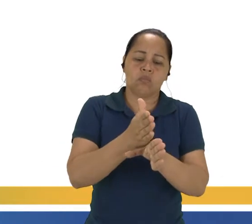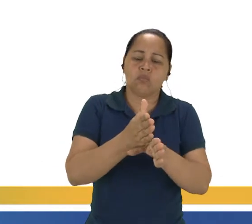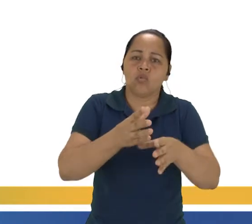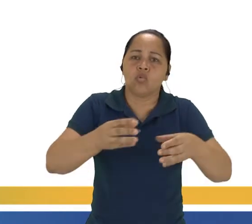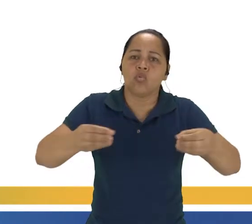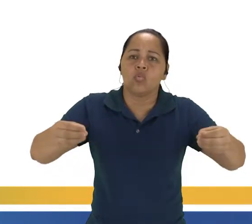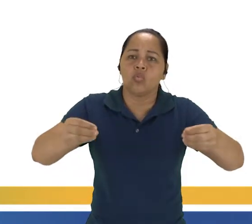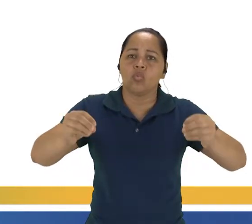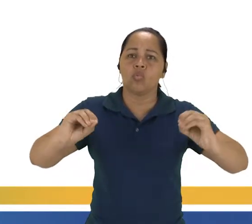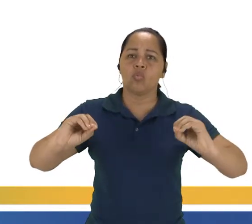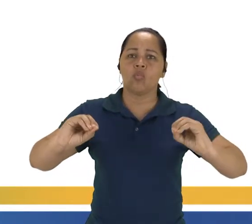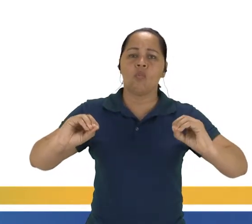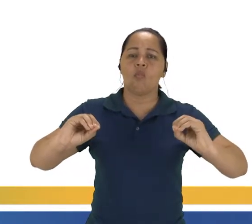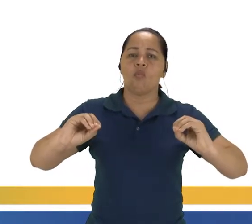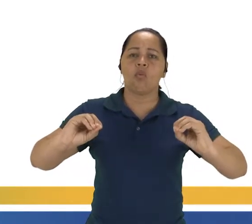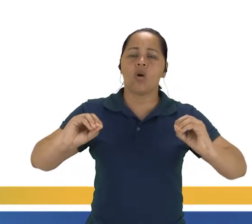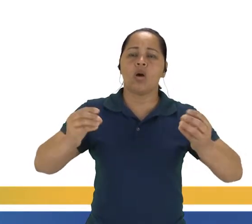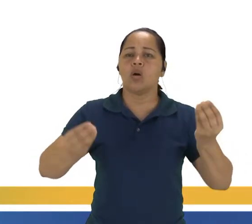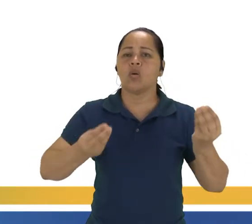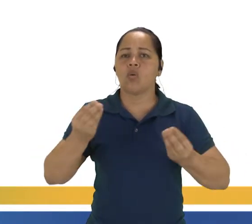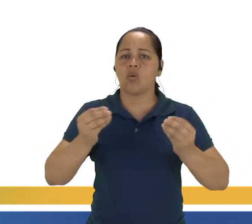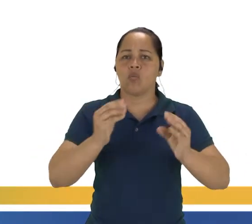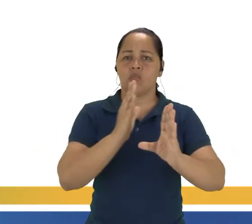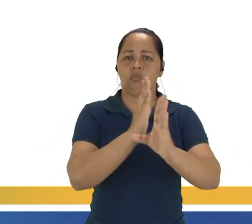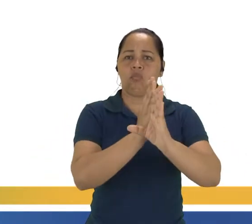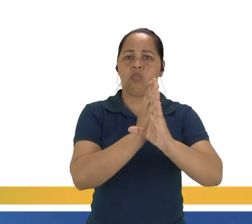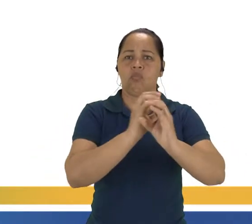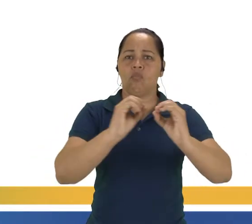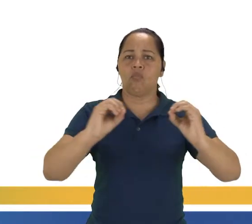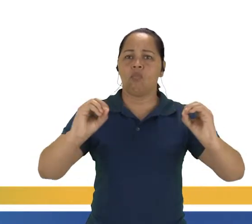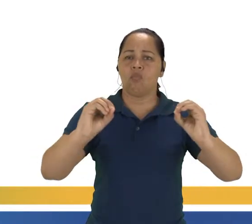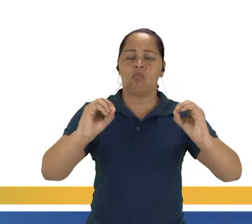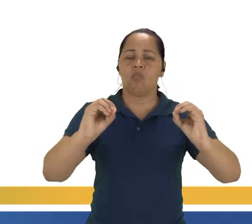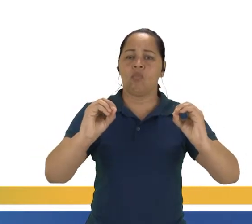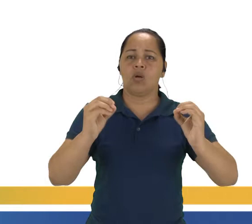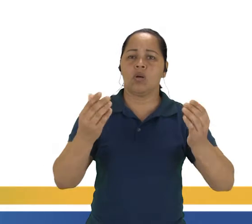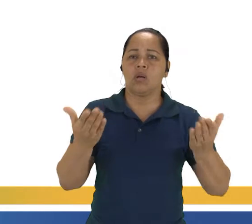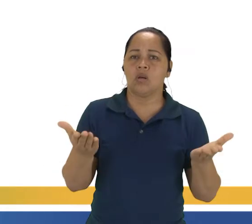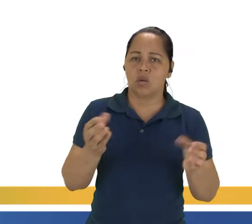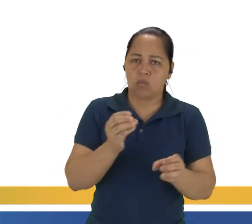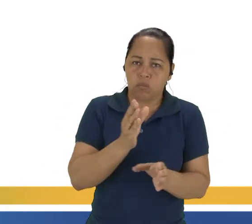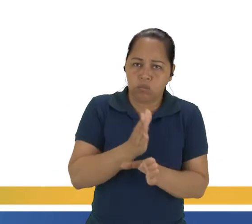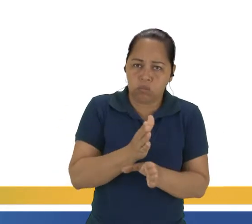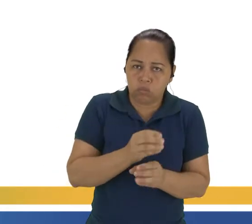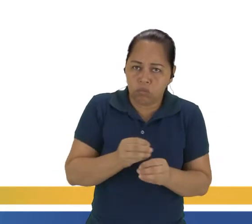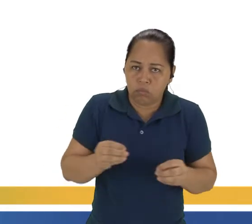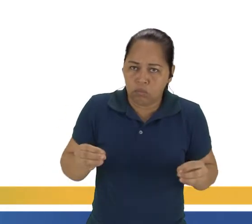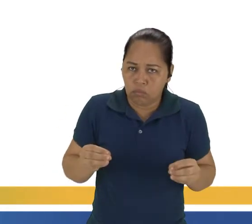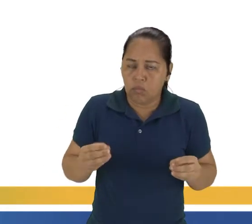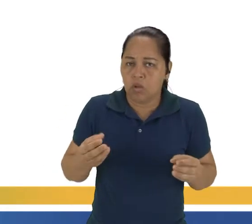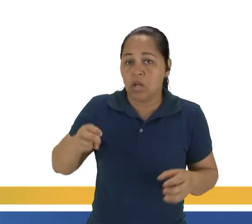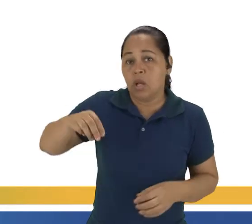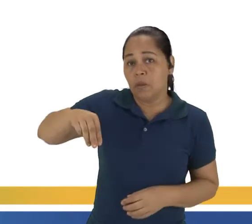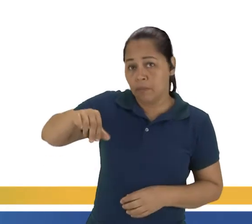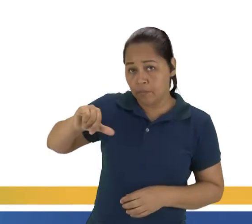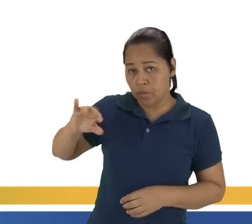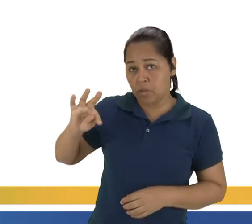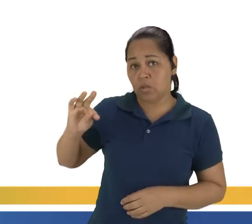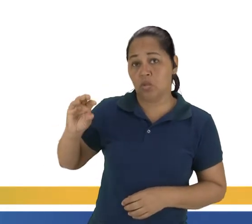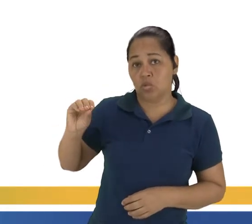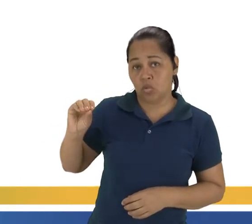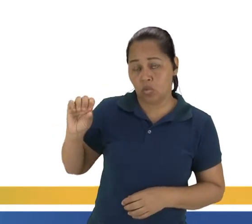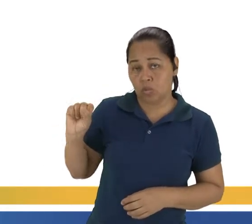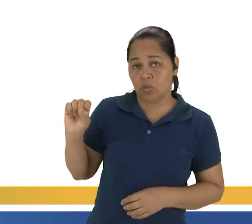a importância da mitose? Quando você vê na prova, nos seus estudos, nos conteúdos, quando você ouvir essa palavra